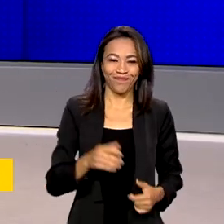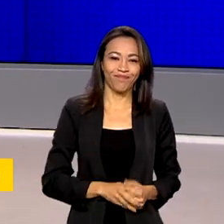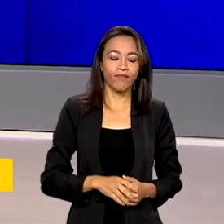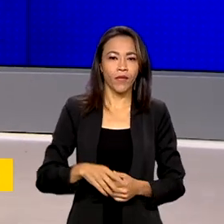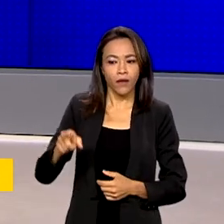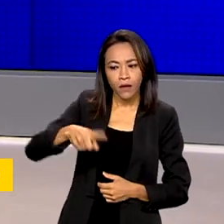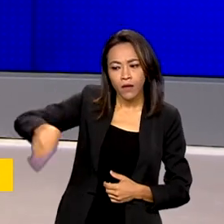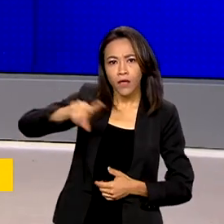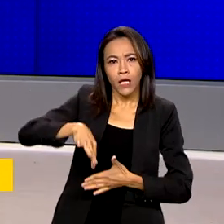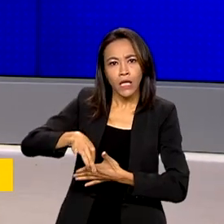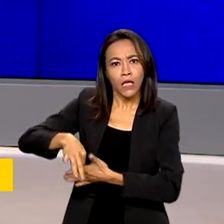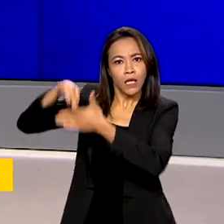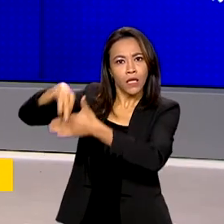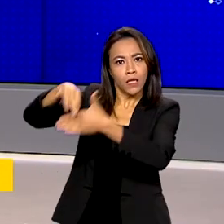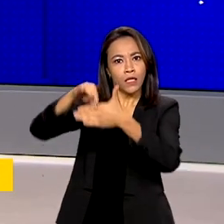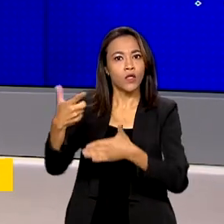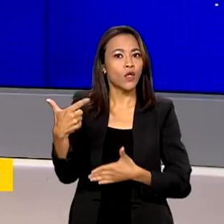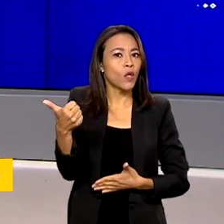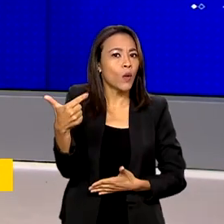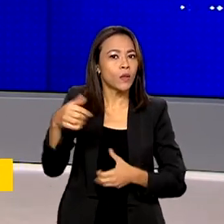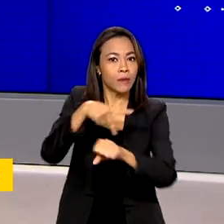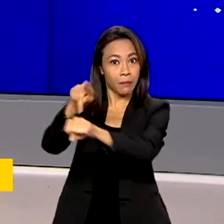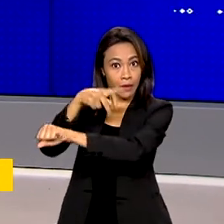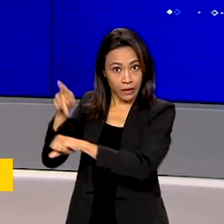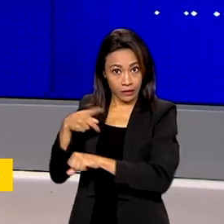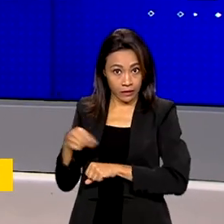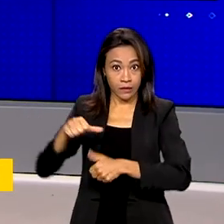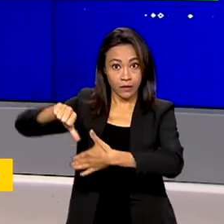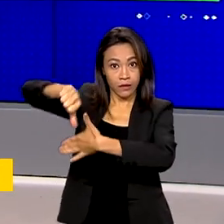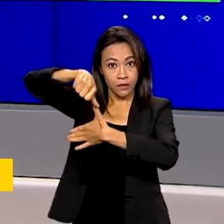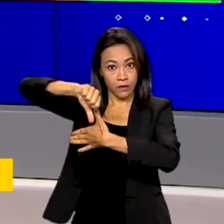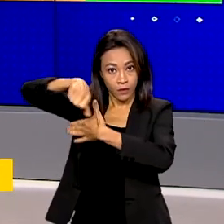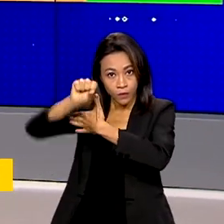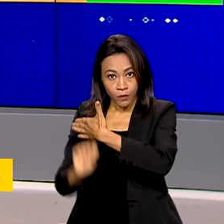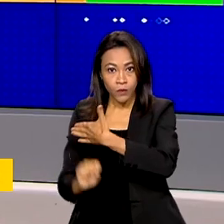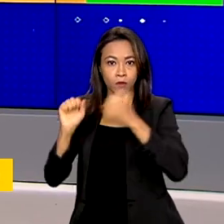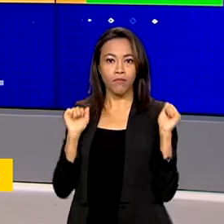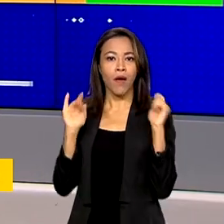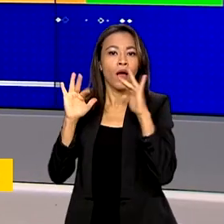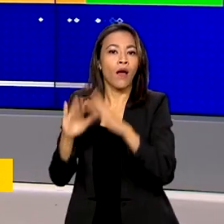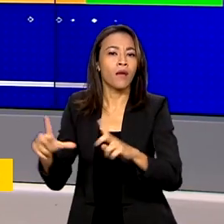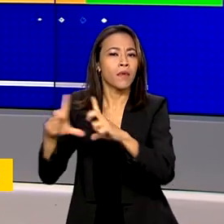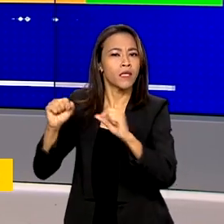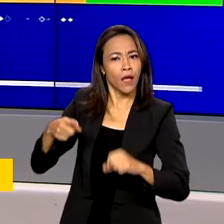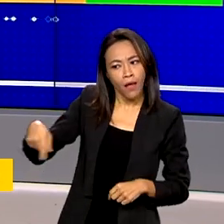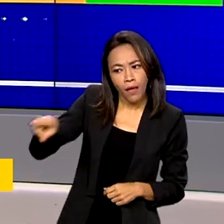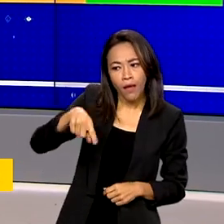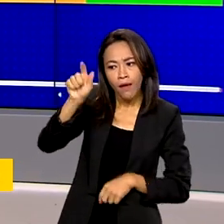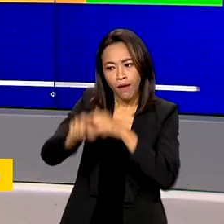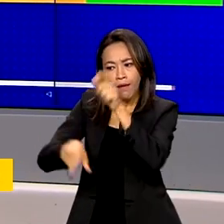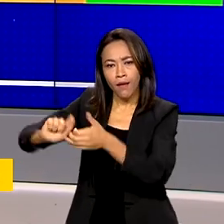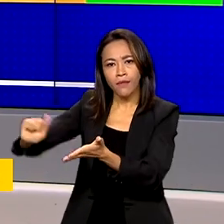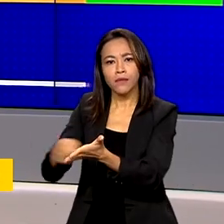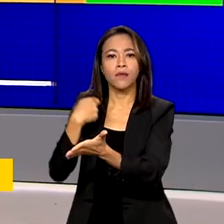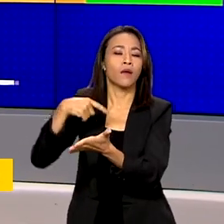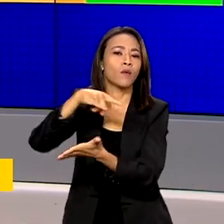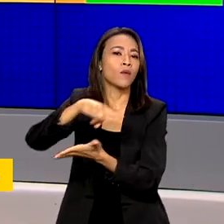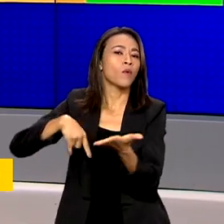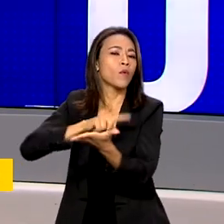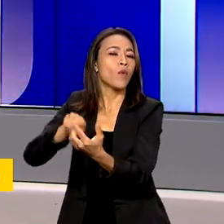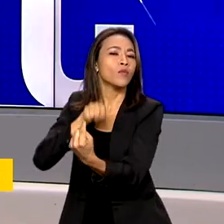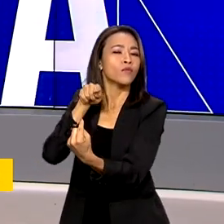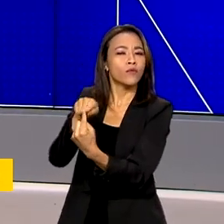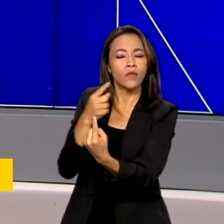Líderes dos 12 países da América do Sul se reuniram em Brasília. Eles assinaram um documento com enfoque na retomada